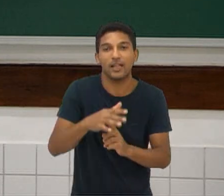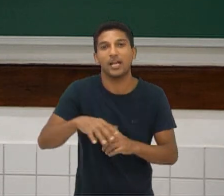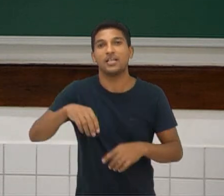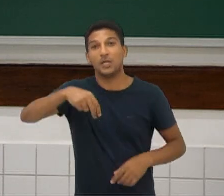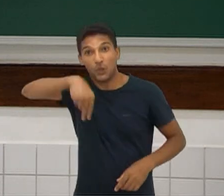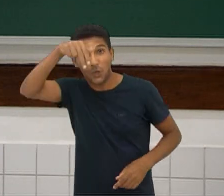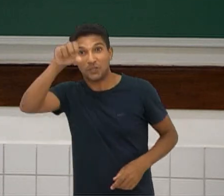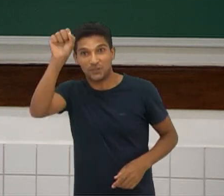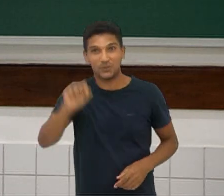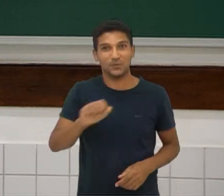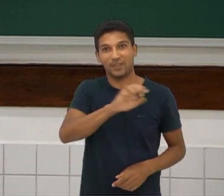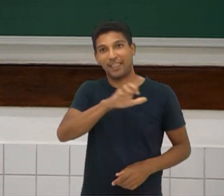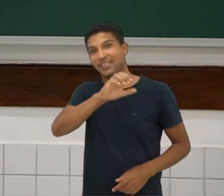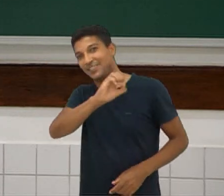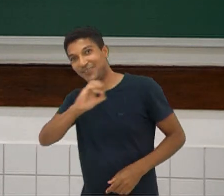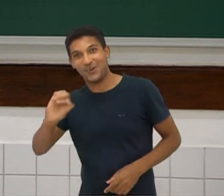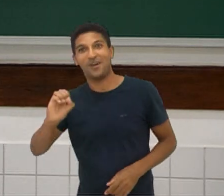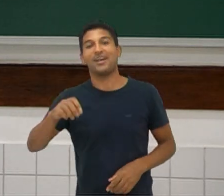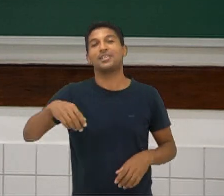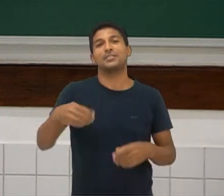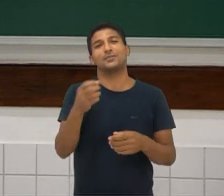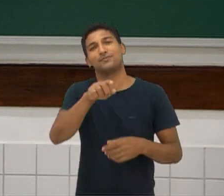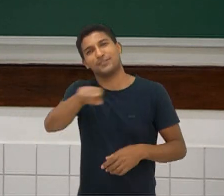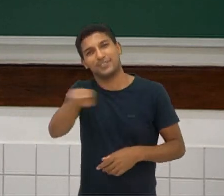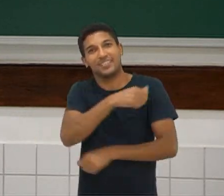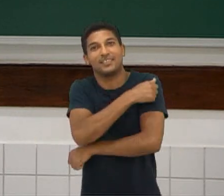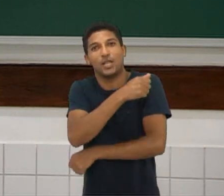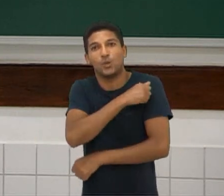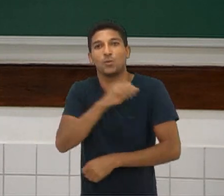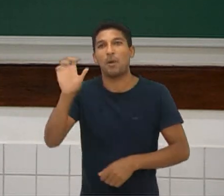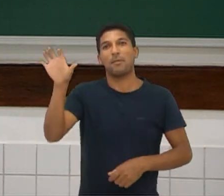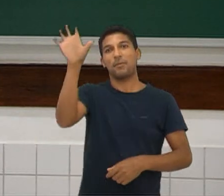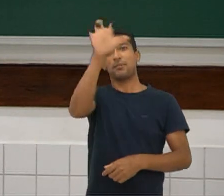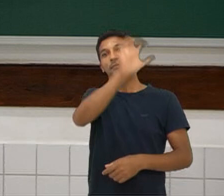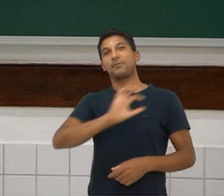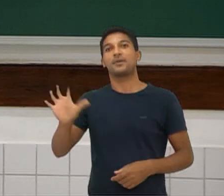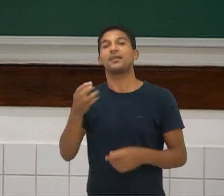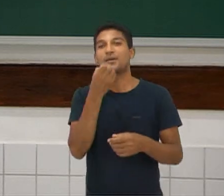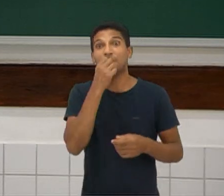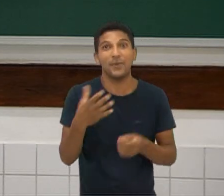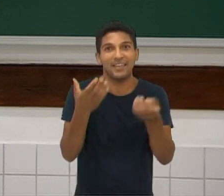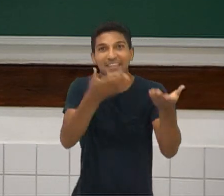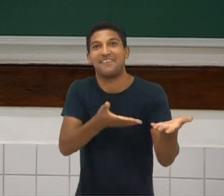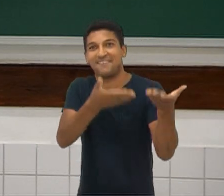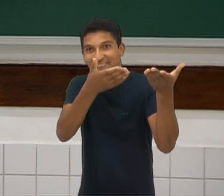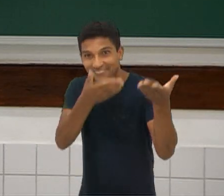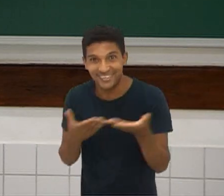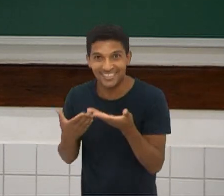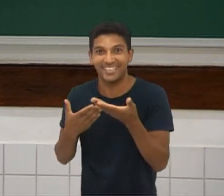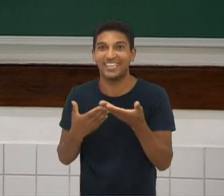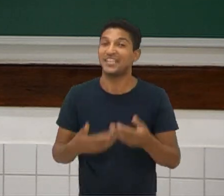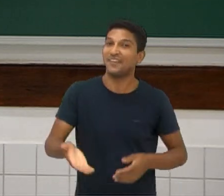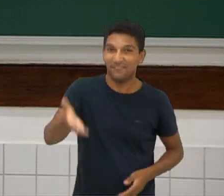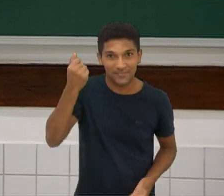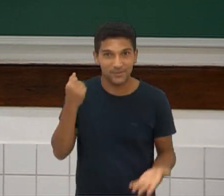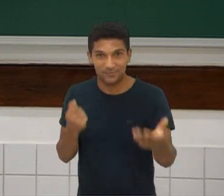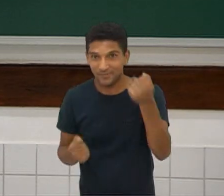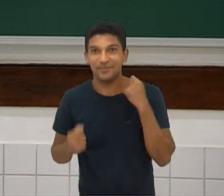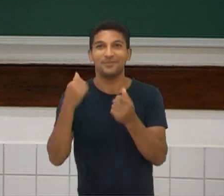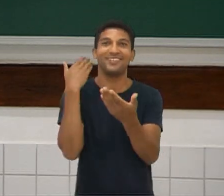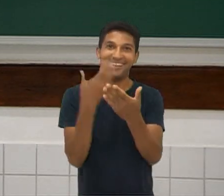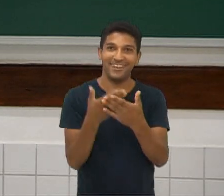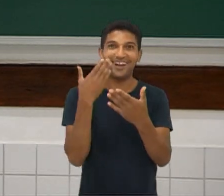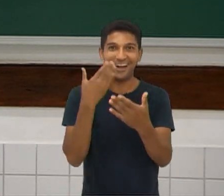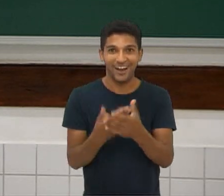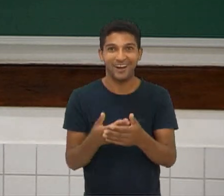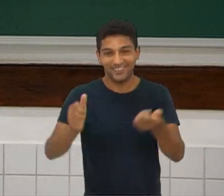sul, de leste a oeste, seja muito, muito, muito, muito, muito, muito, muito bem-vindo! Vamos que vamos então para a nossa aula,